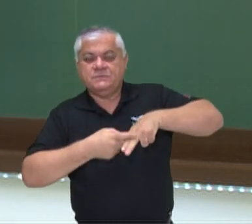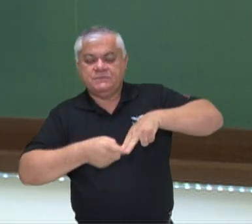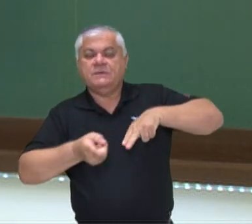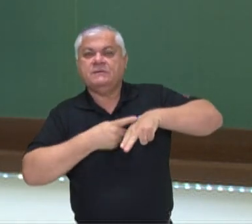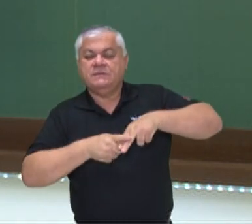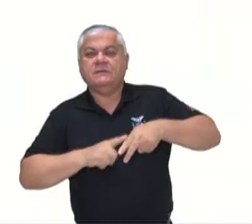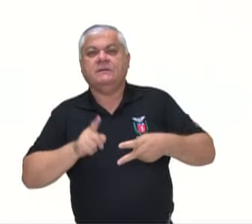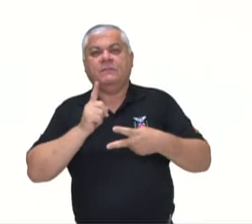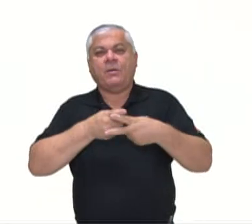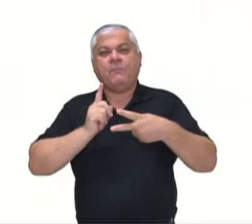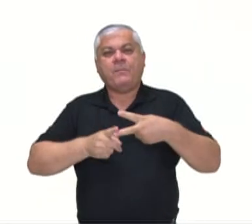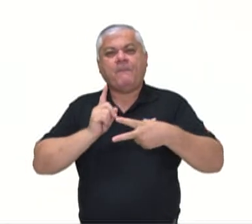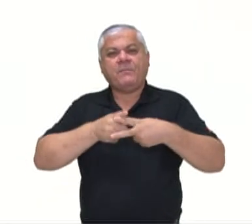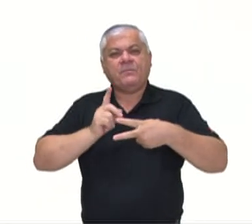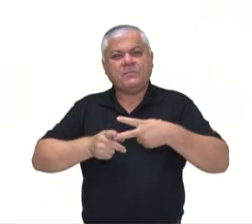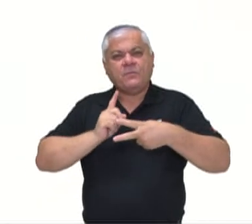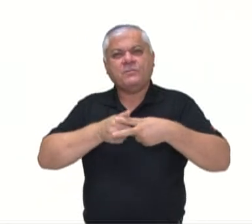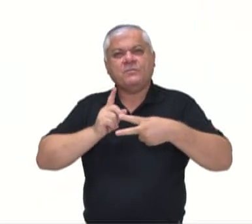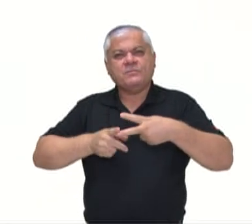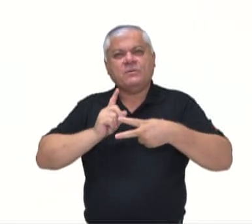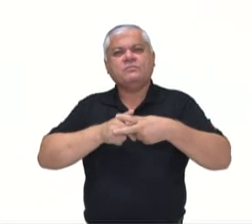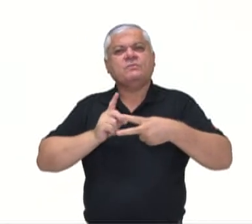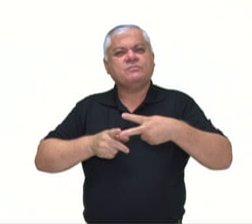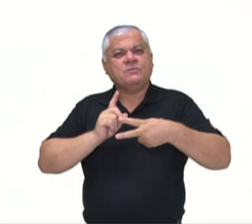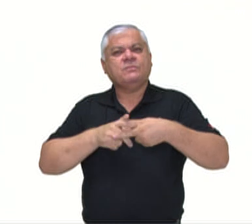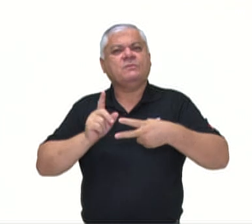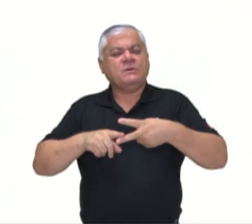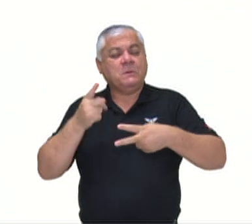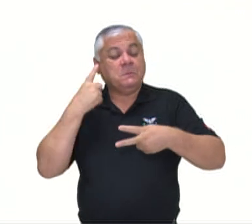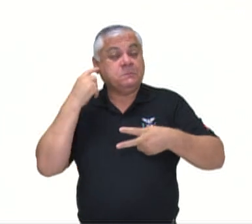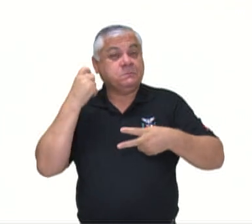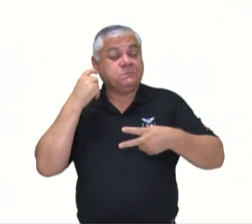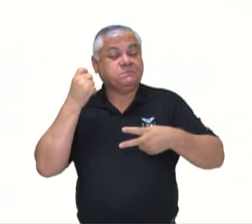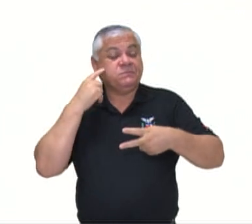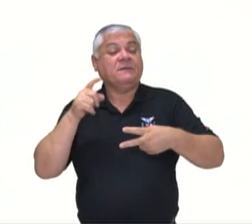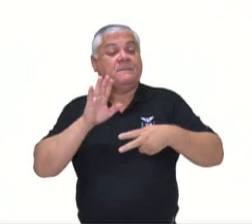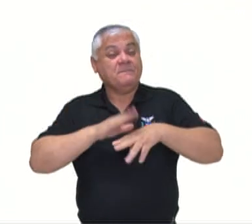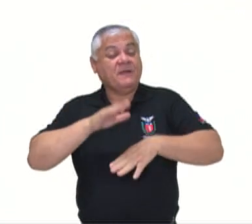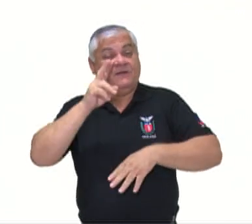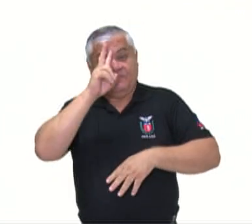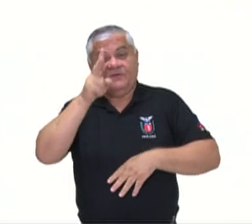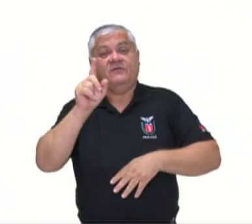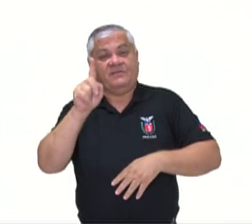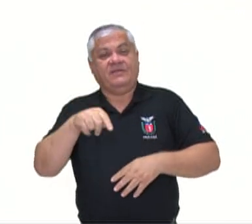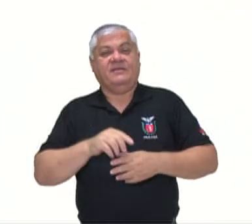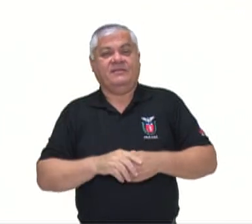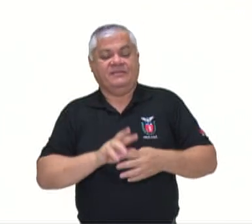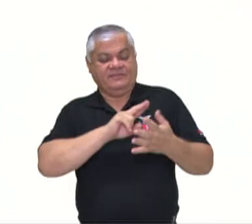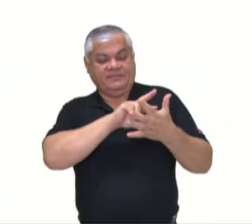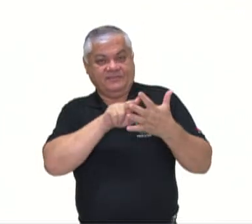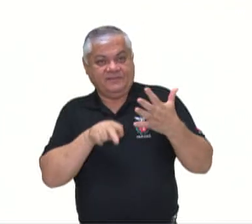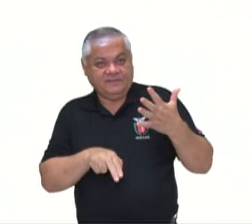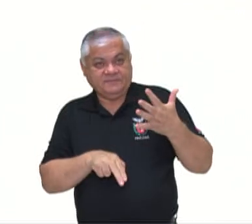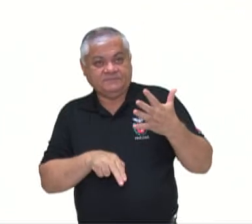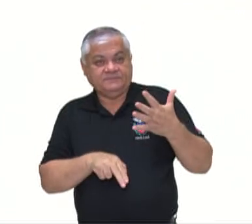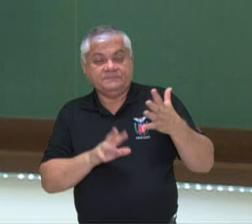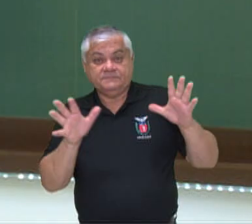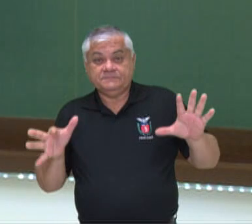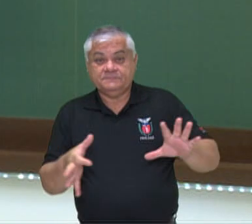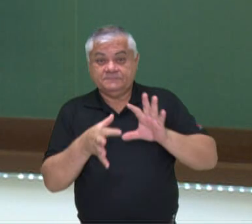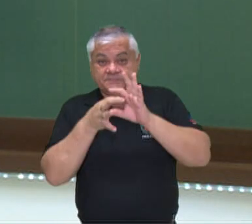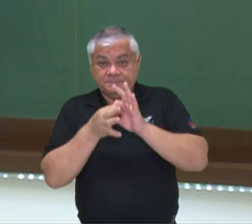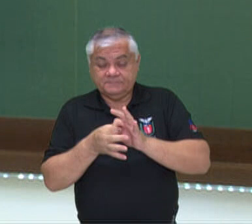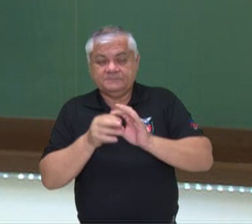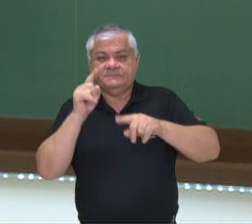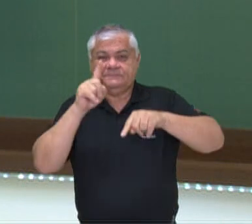o agogô, certo? Que é o mais agudo, vamos dizer, de todos esses instrumentos. Então, essa combinação